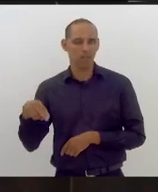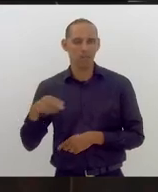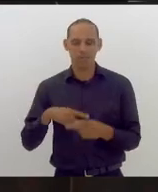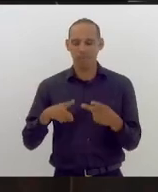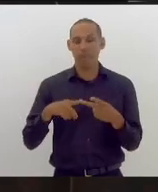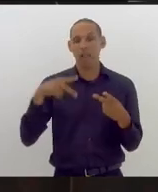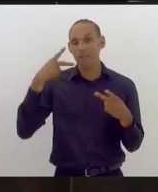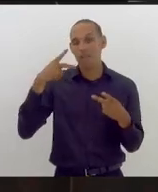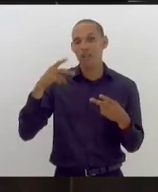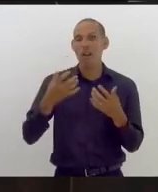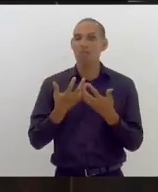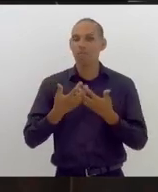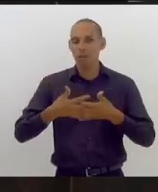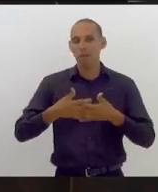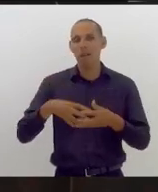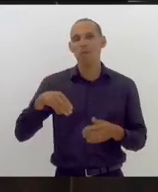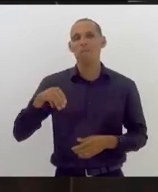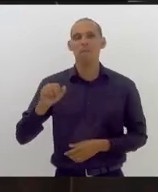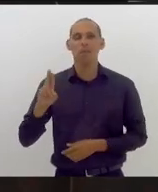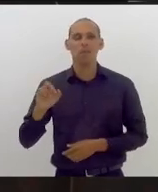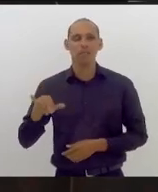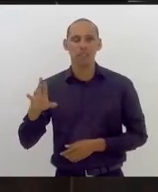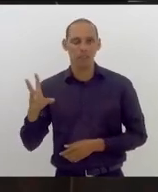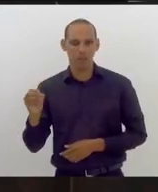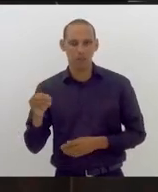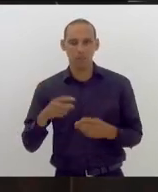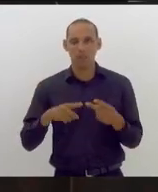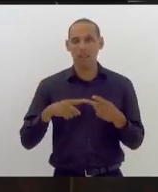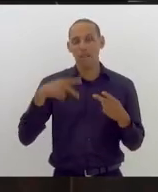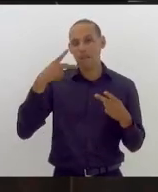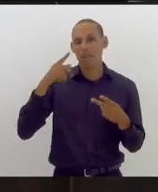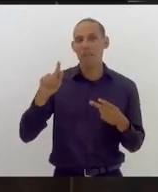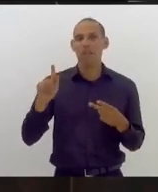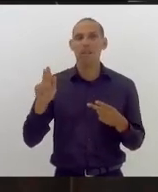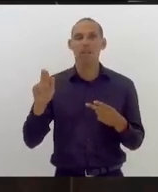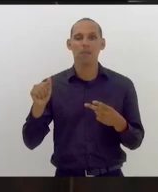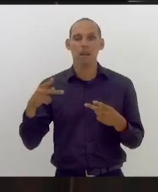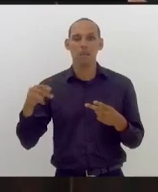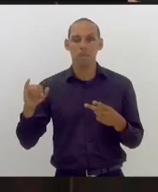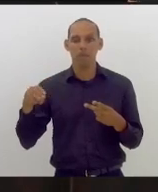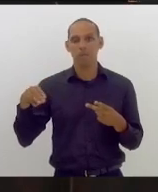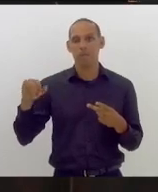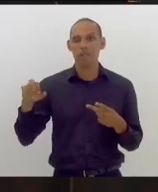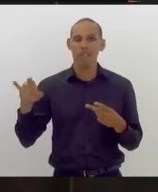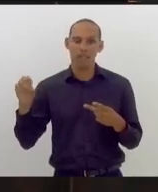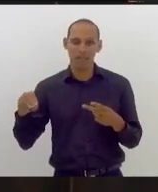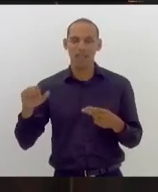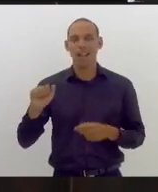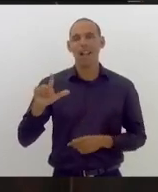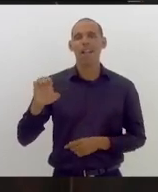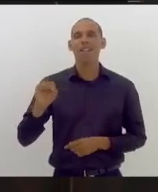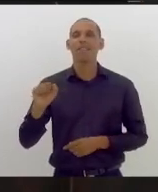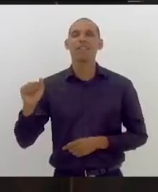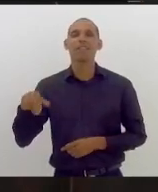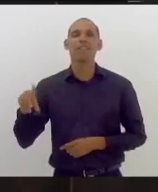o vereador de Petrópolis, Maurinho Branco, a vereadora de Guapimirim, Alessandra,